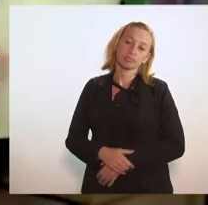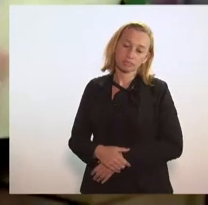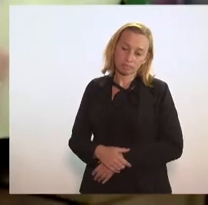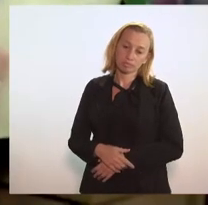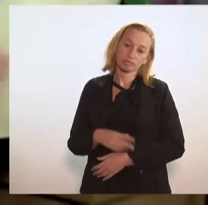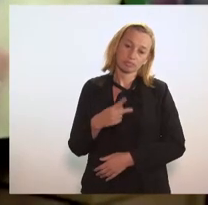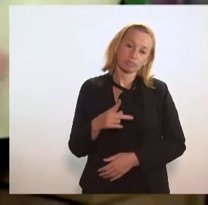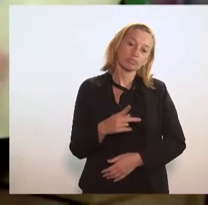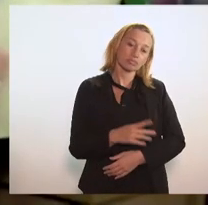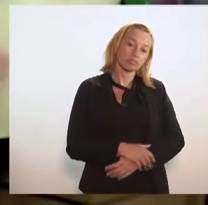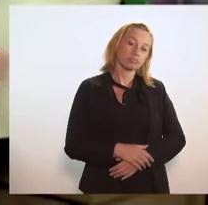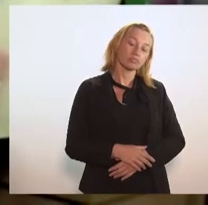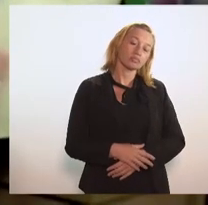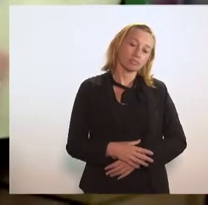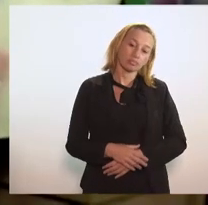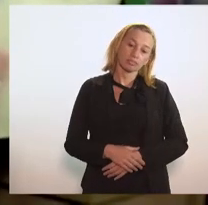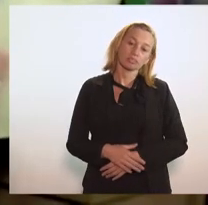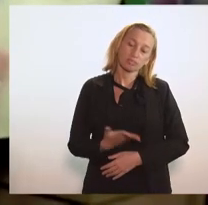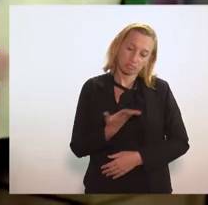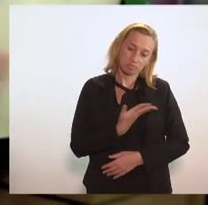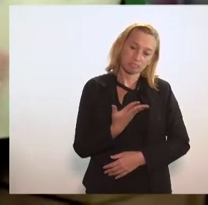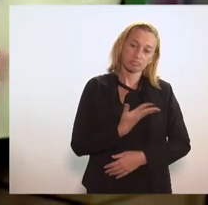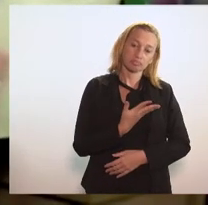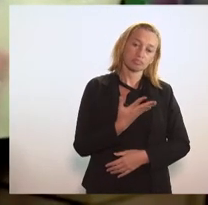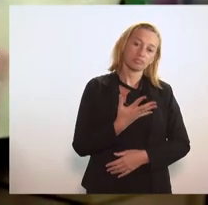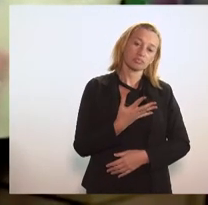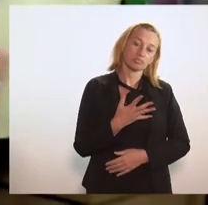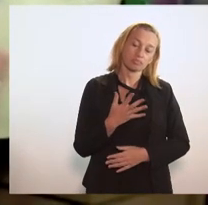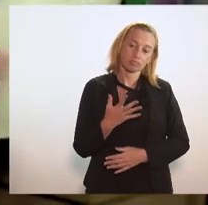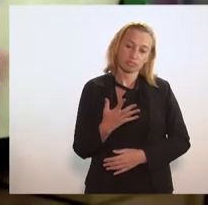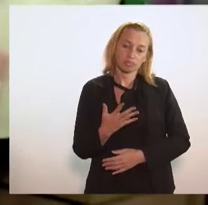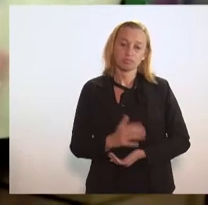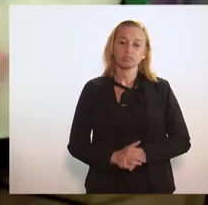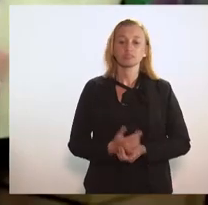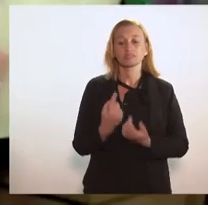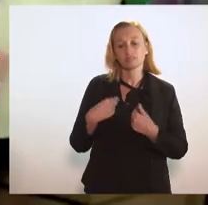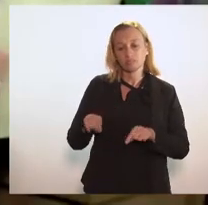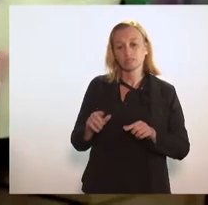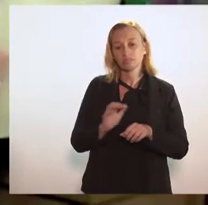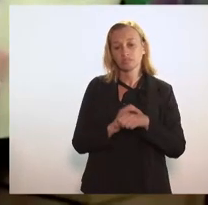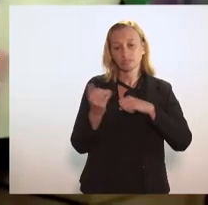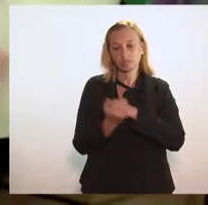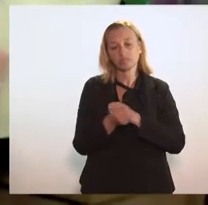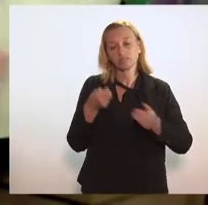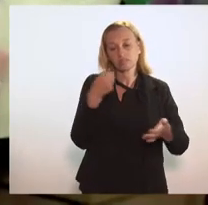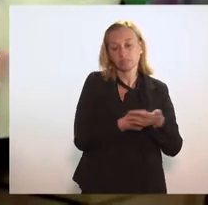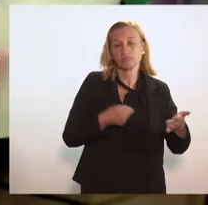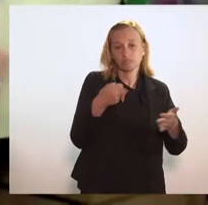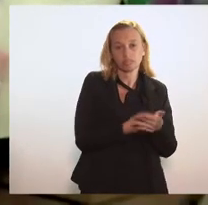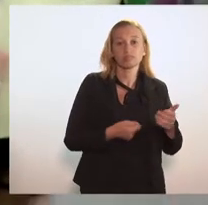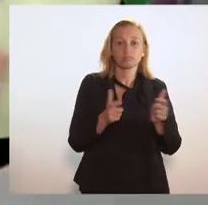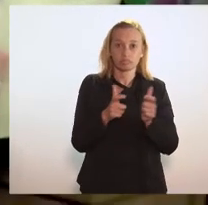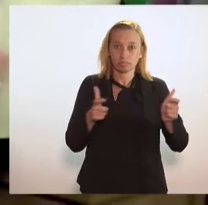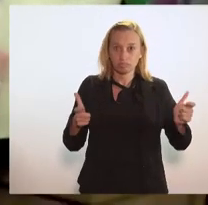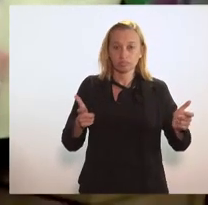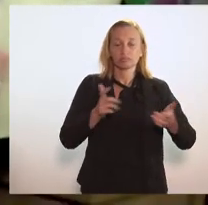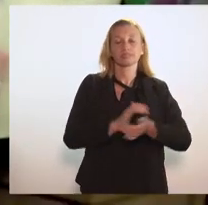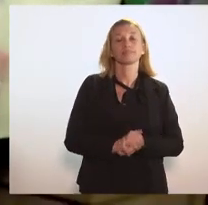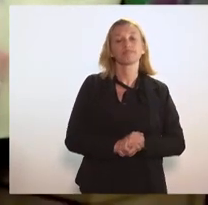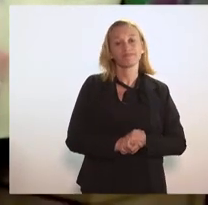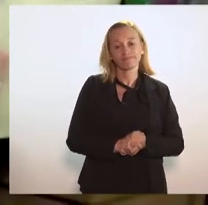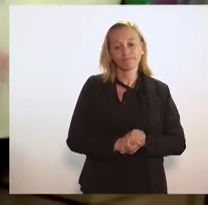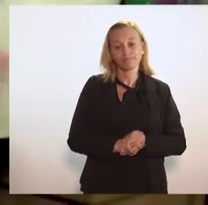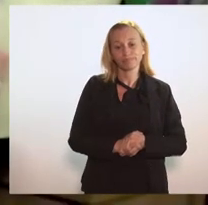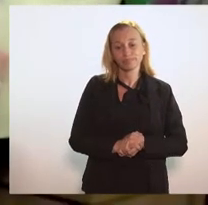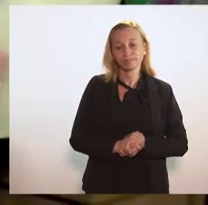os seus familiares parentes amigos é contra um convite estamos aí nessa luta imensa e